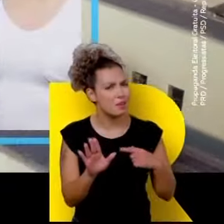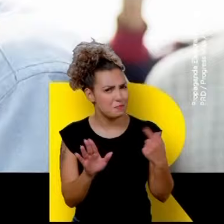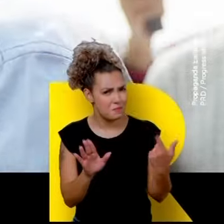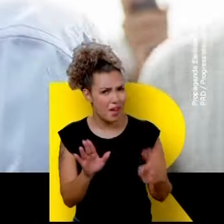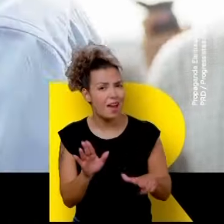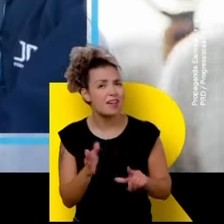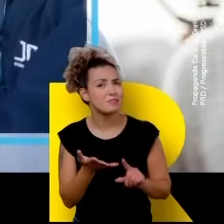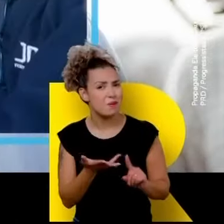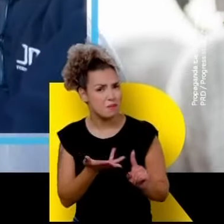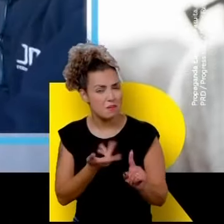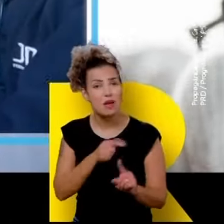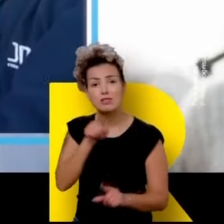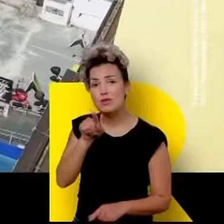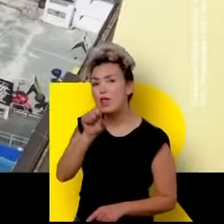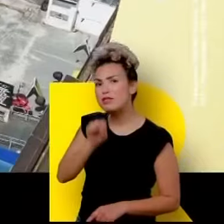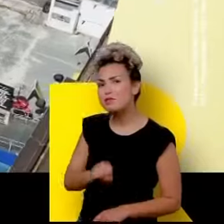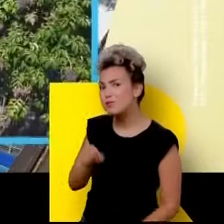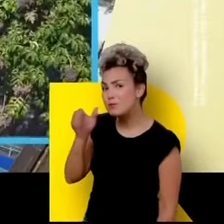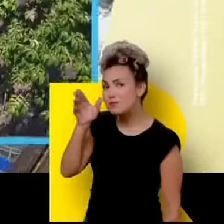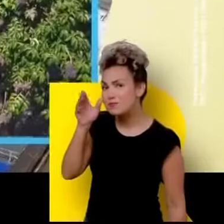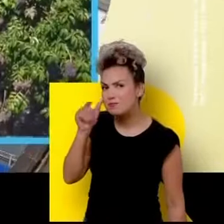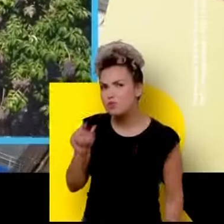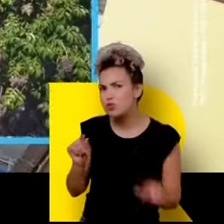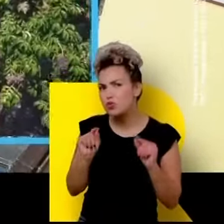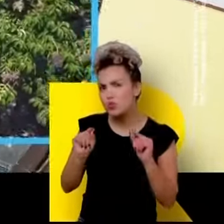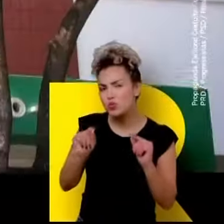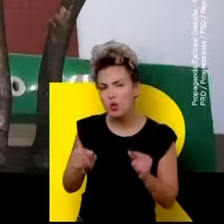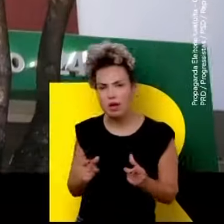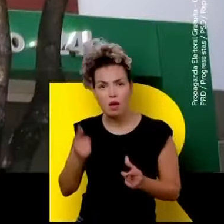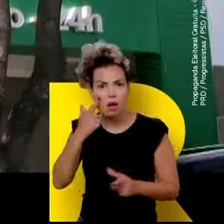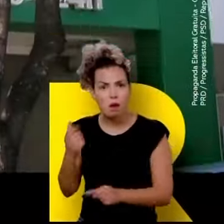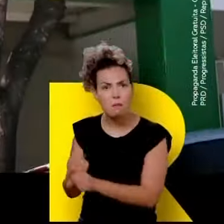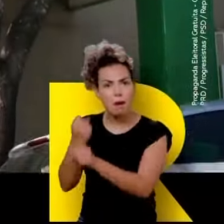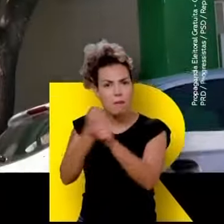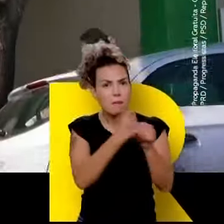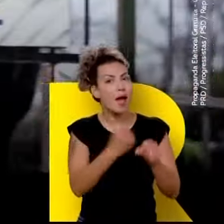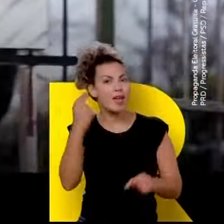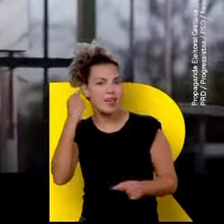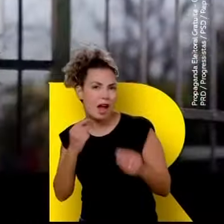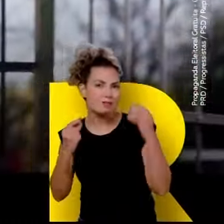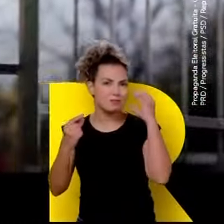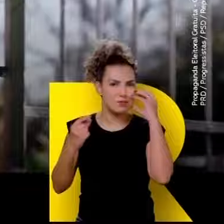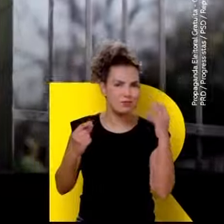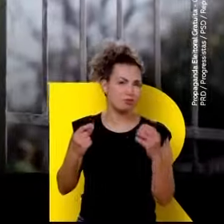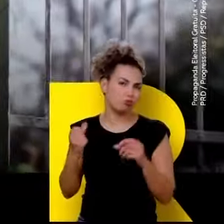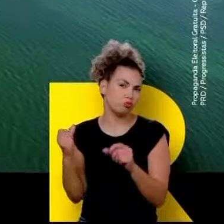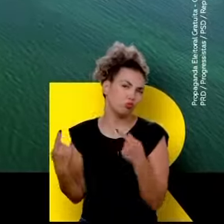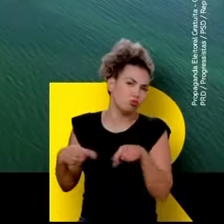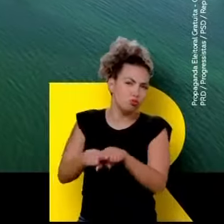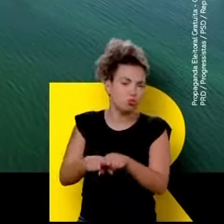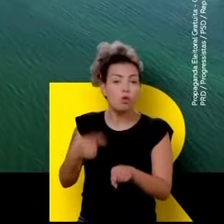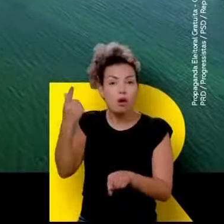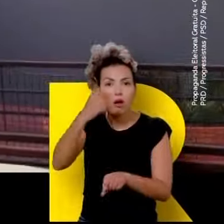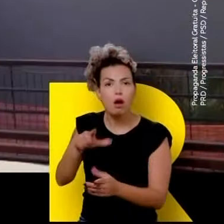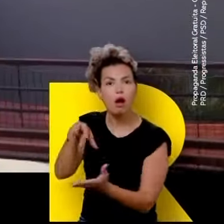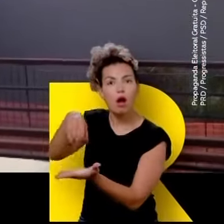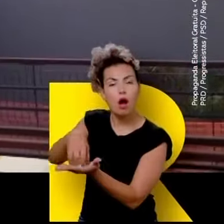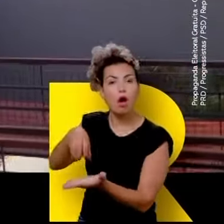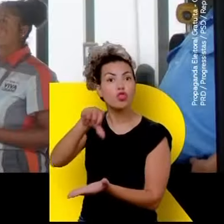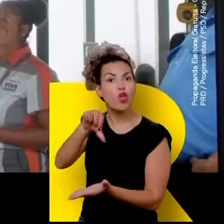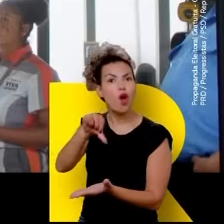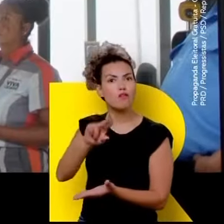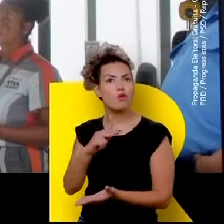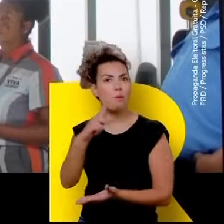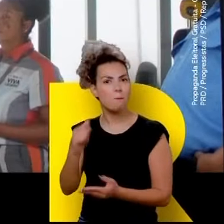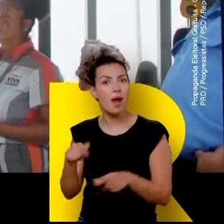Calma que tem mais Ricardo Nunes na Zona Sul. Com Ricardo e Bruno, a região ganhou 9 UPAs e um projeto